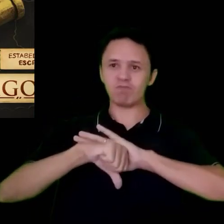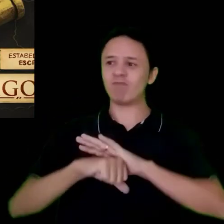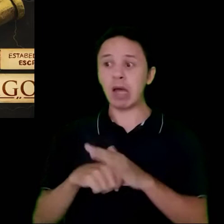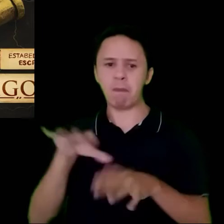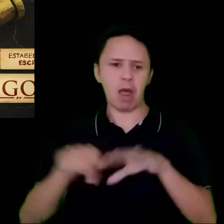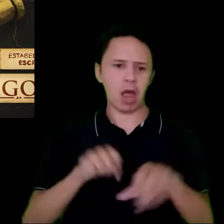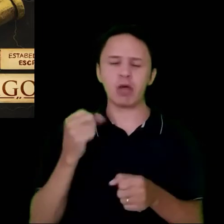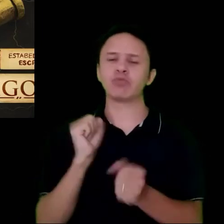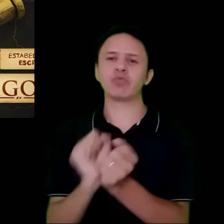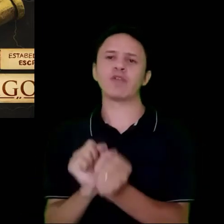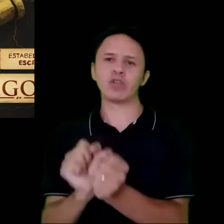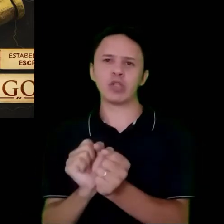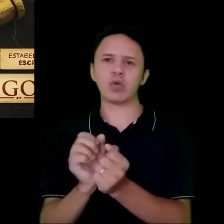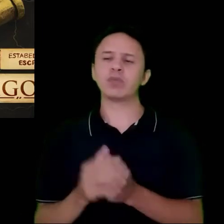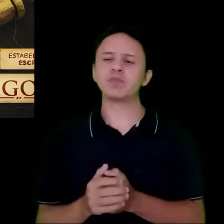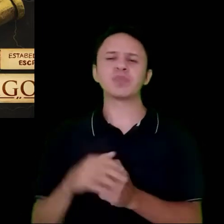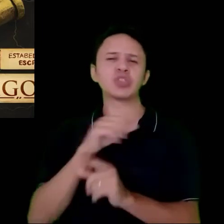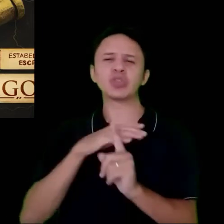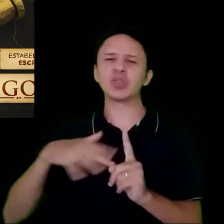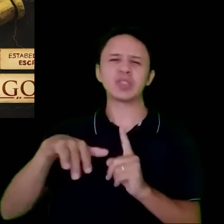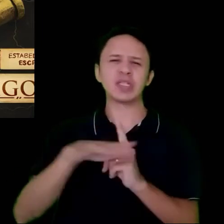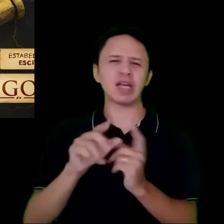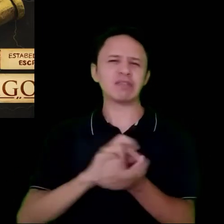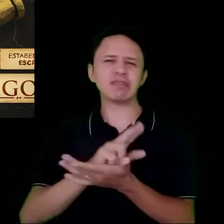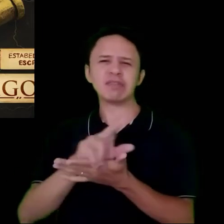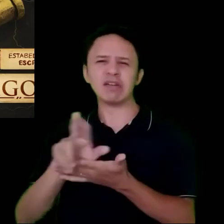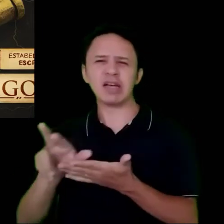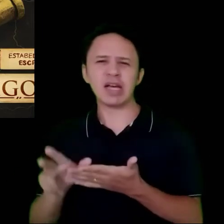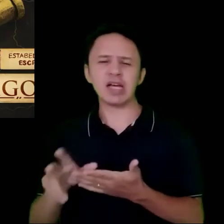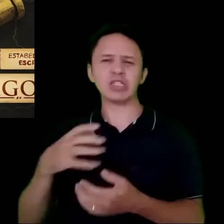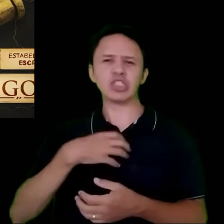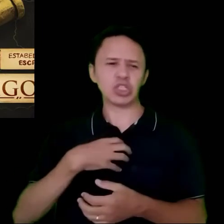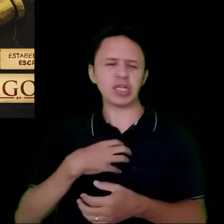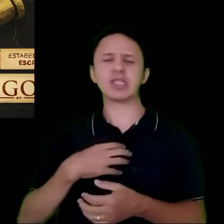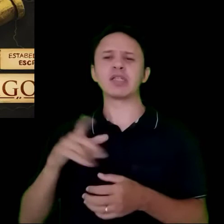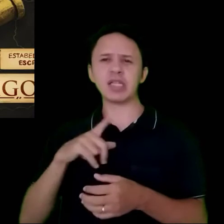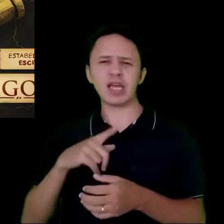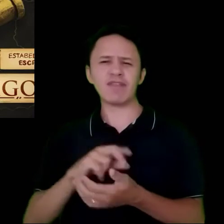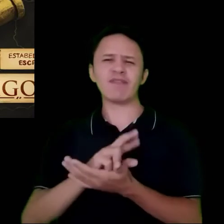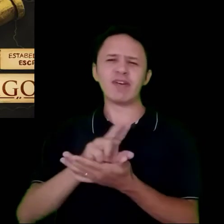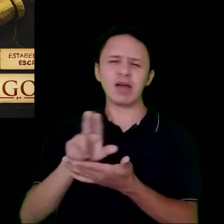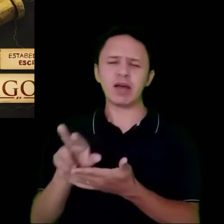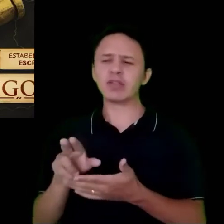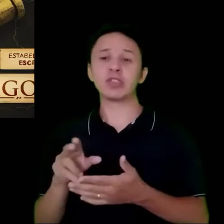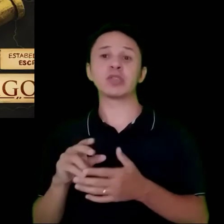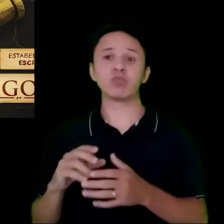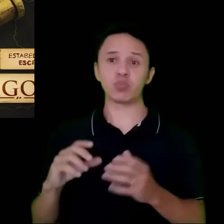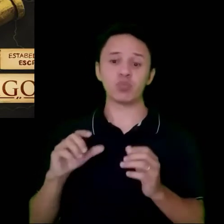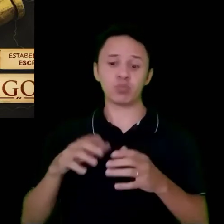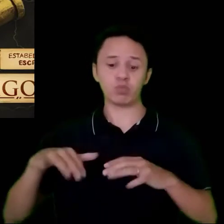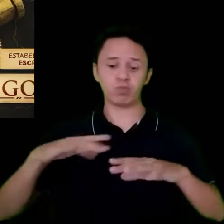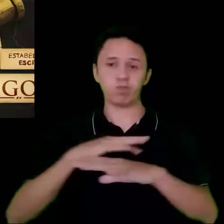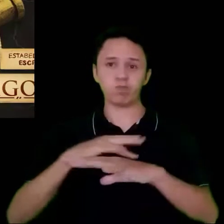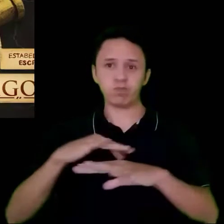Essas causas da escravidão acarretavam sociedades com múltiplos estratos sociais e estiveram presentes em diversas civilizações e